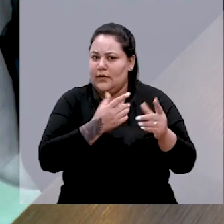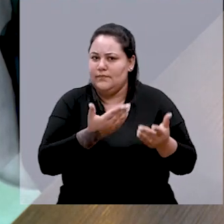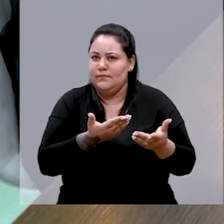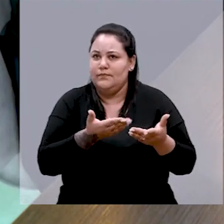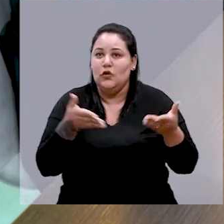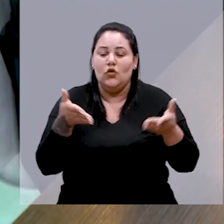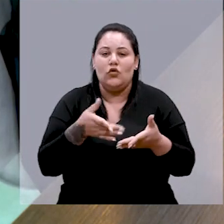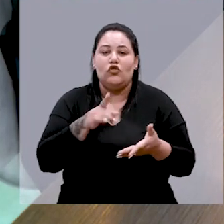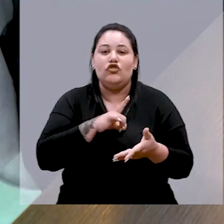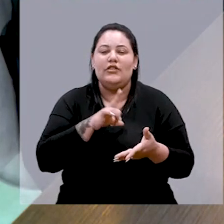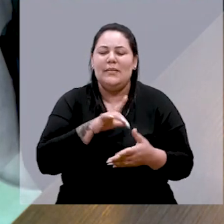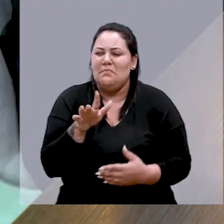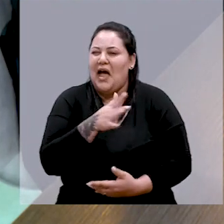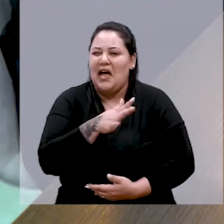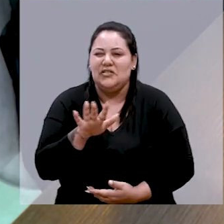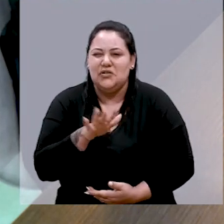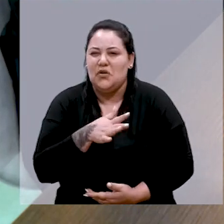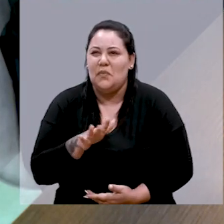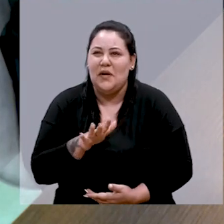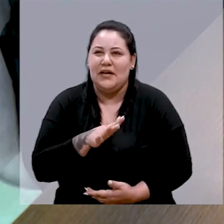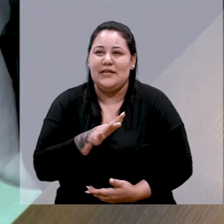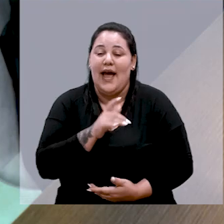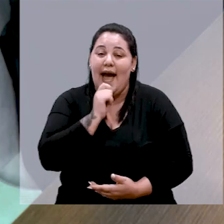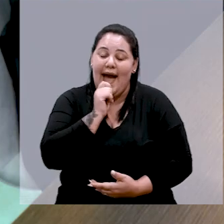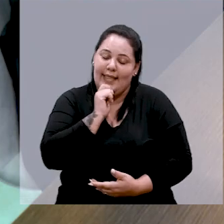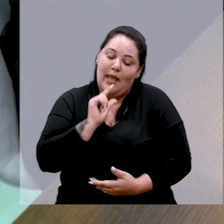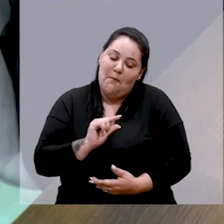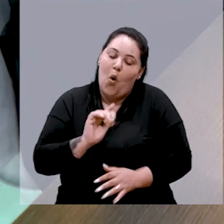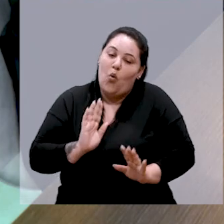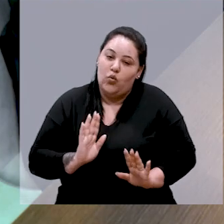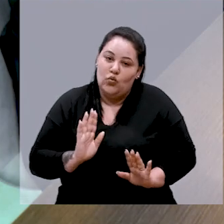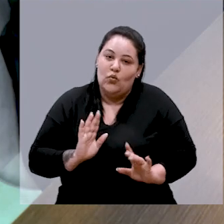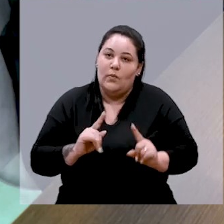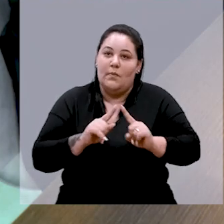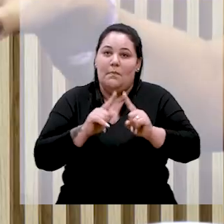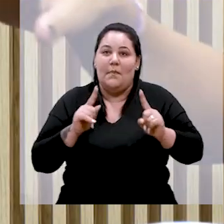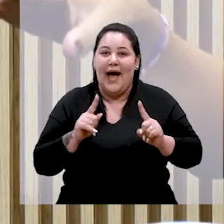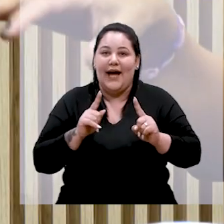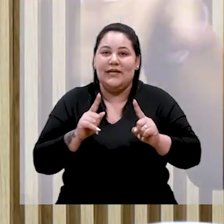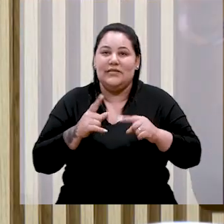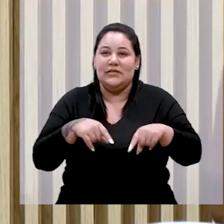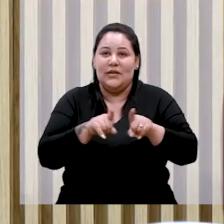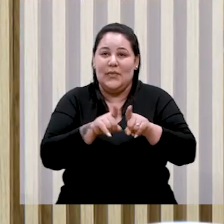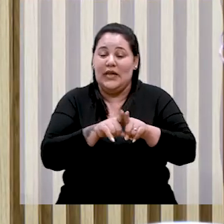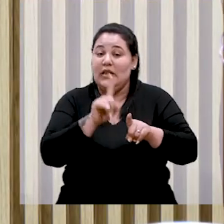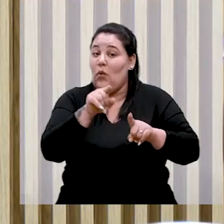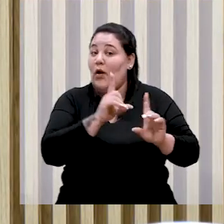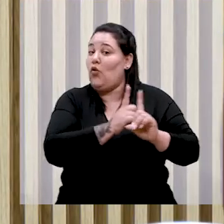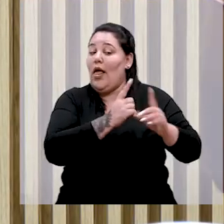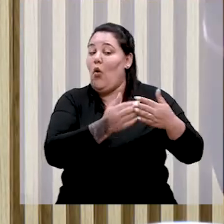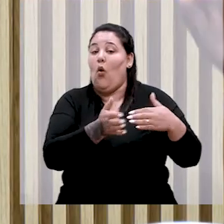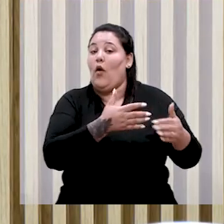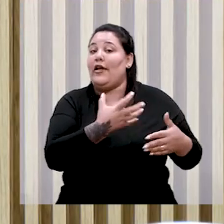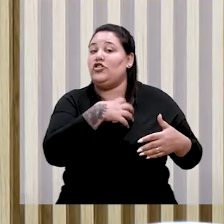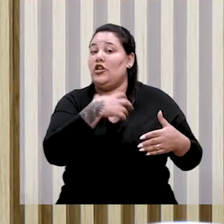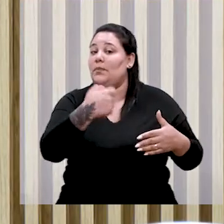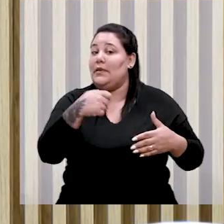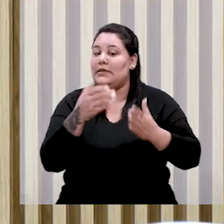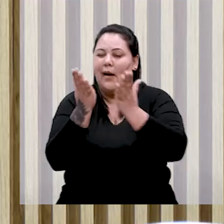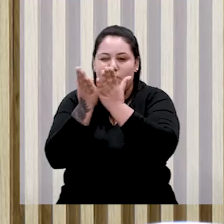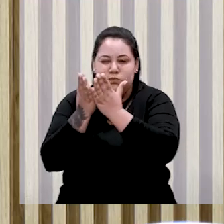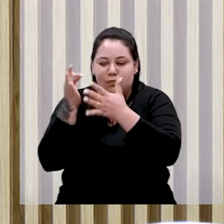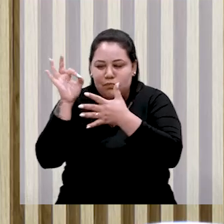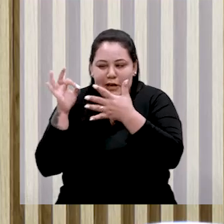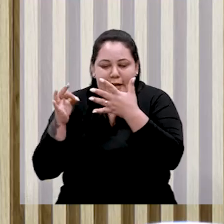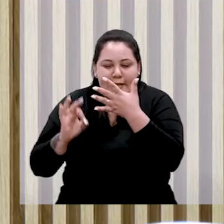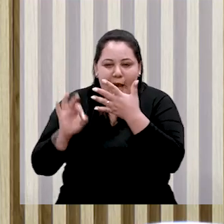diagnóstico, vereadora? Muito. Hoje nós temos, em média, ainda é pouco, mas também não é para ser uma identificação de qualquer jeito, é para ser uma identificação